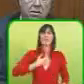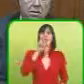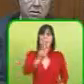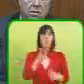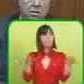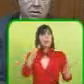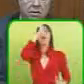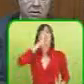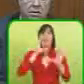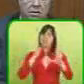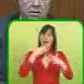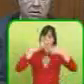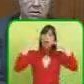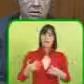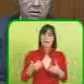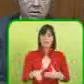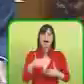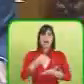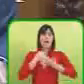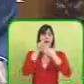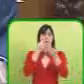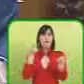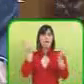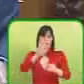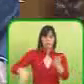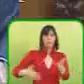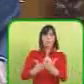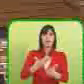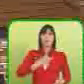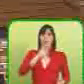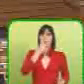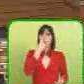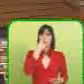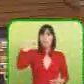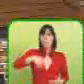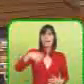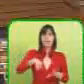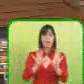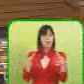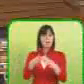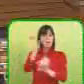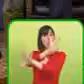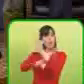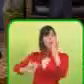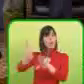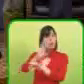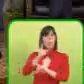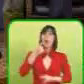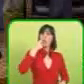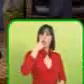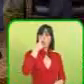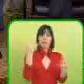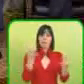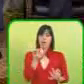O governo já afirmou que vai apoiar a recandidatura de Durão Barroso para presidente da Comissão Europeia. Durão